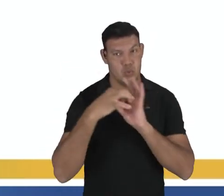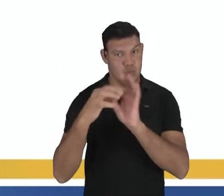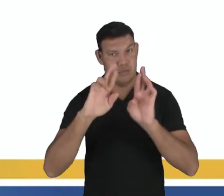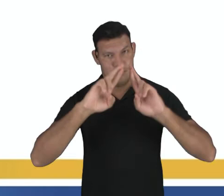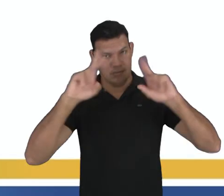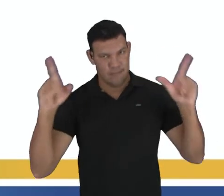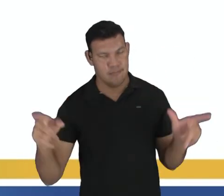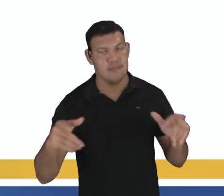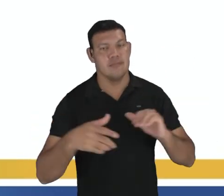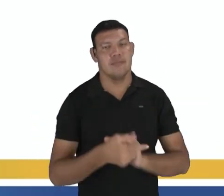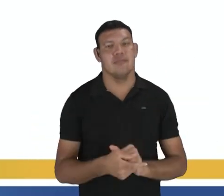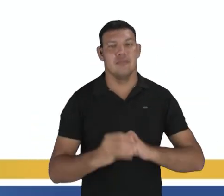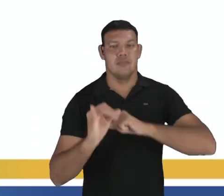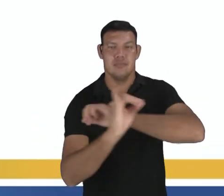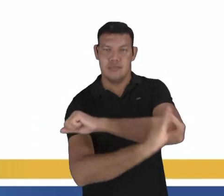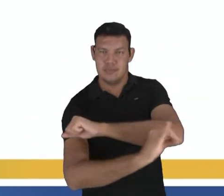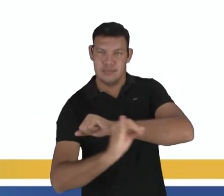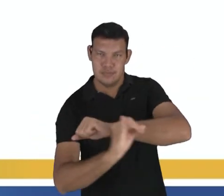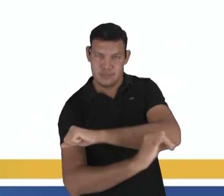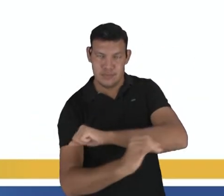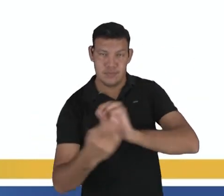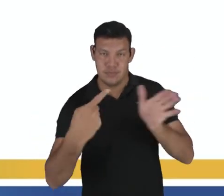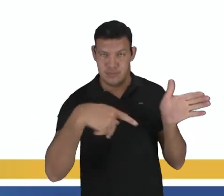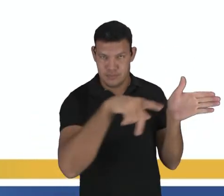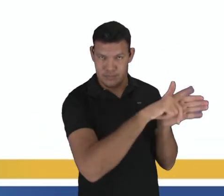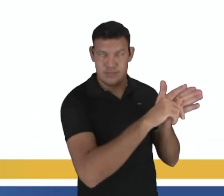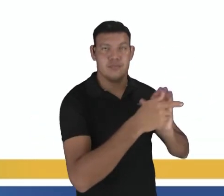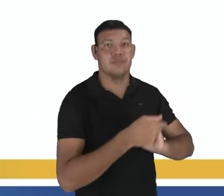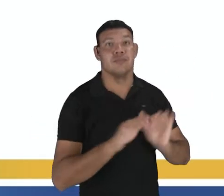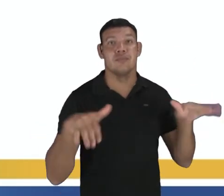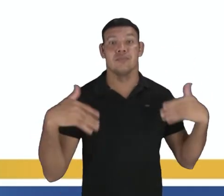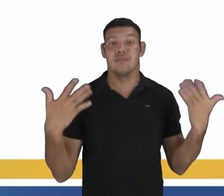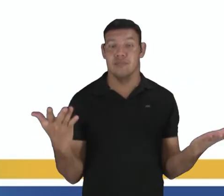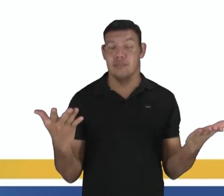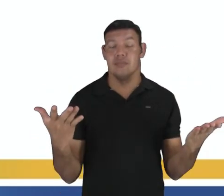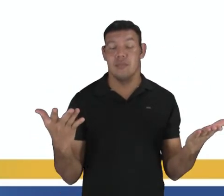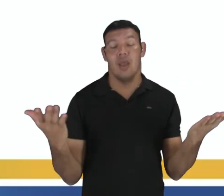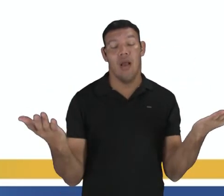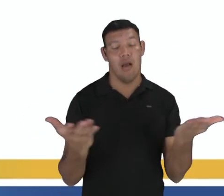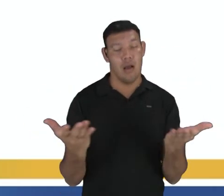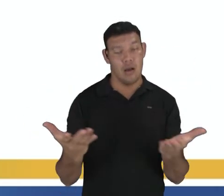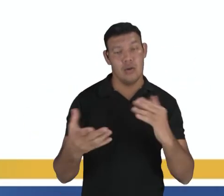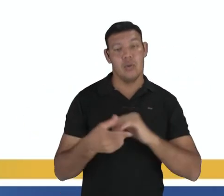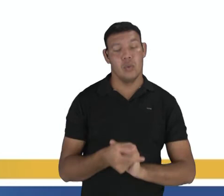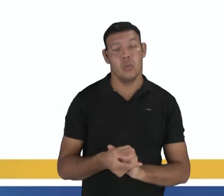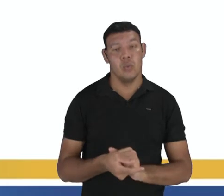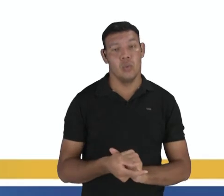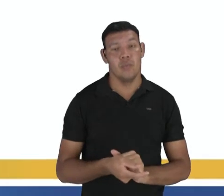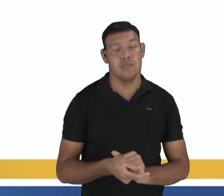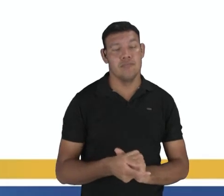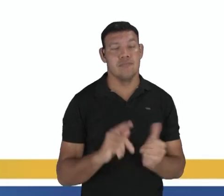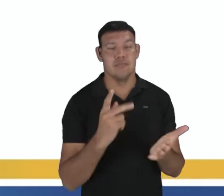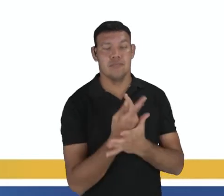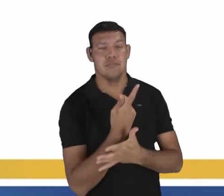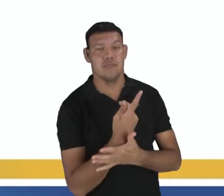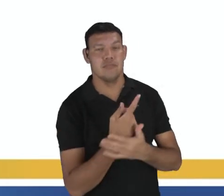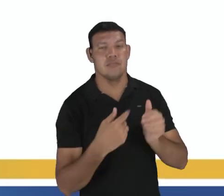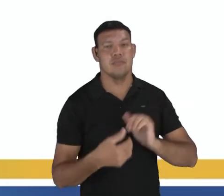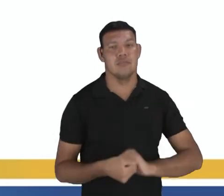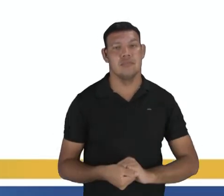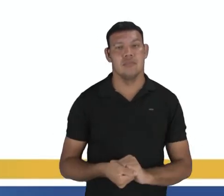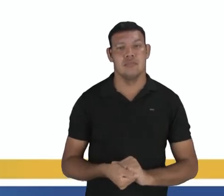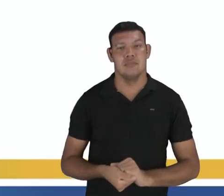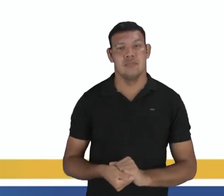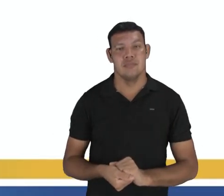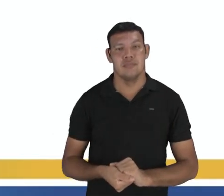ter, então, essa infraestrutura. E aí a gente vai ter o que acontece é que a gente vai ter,